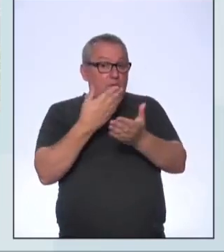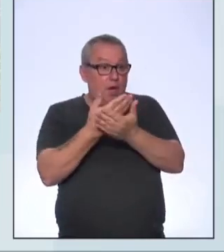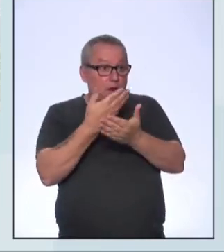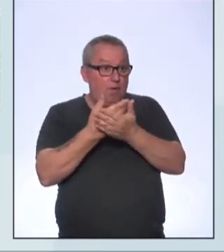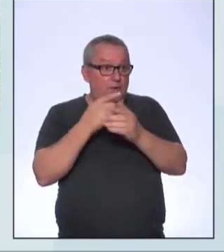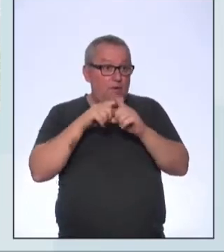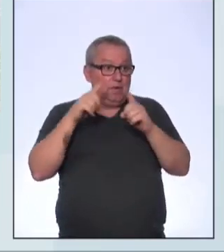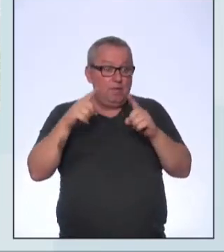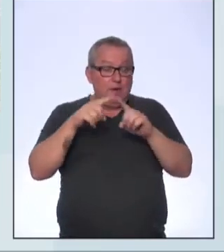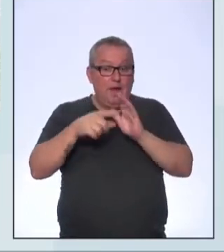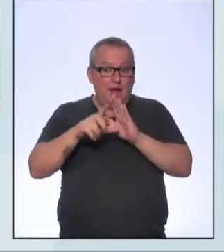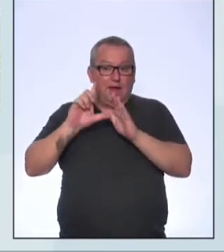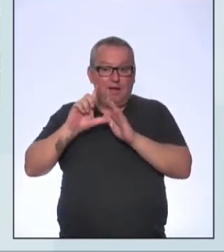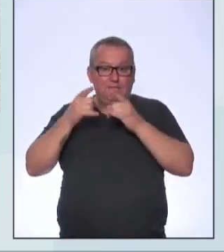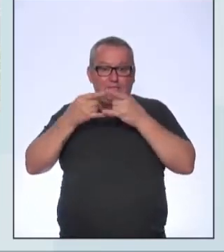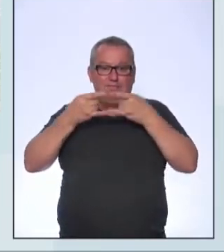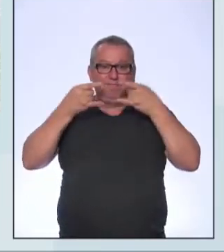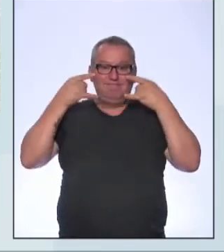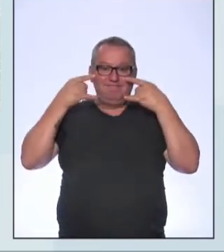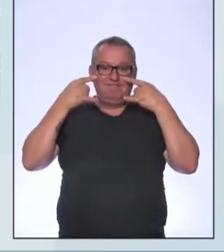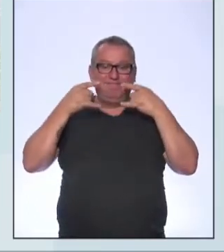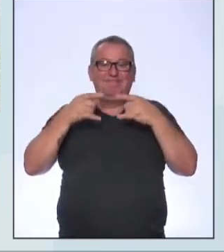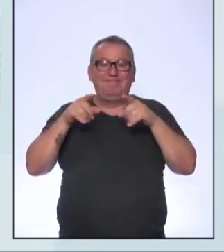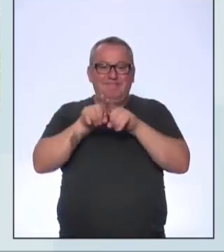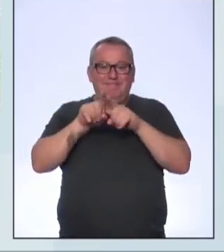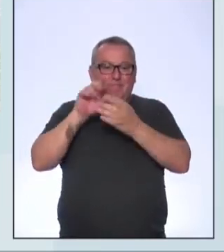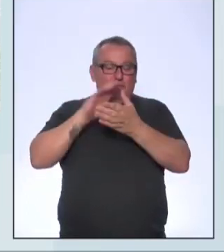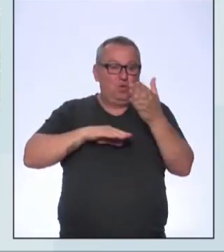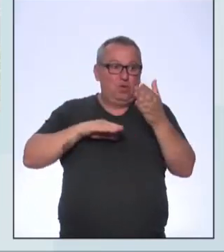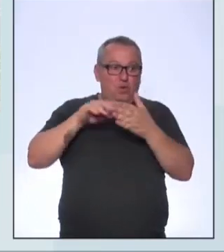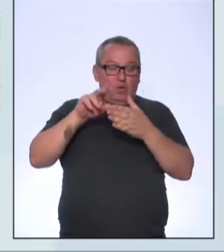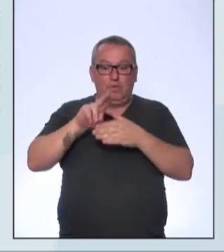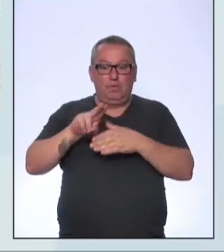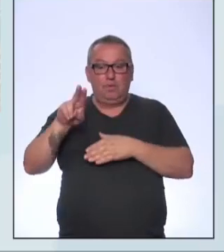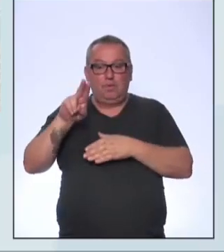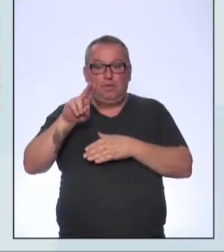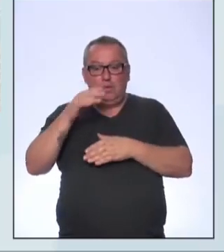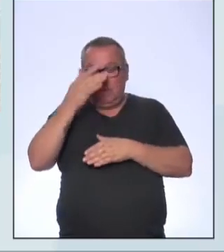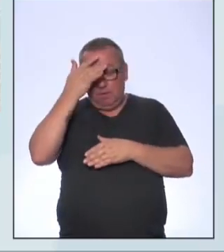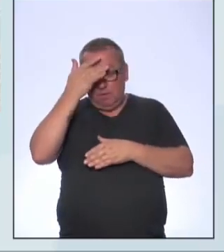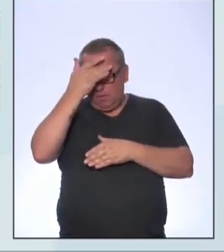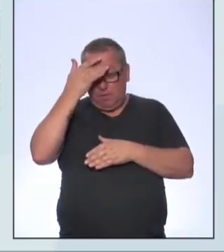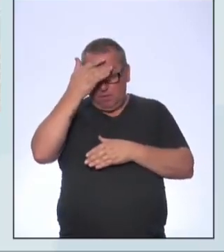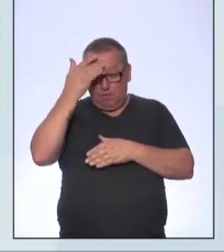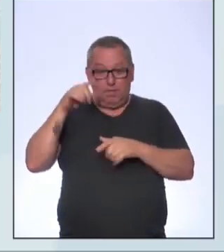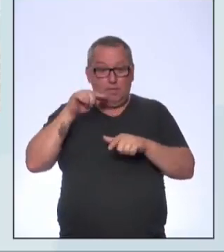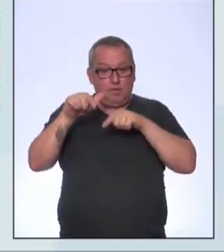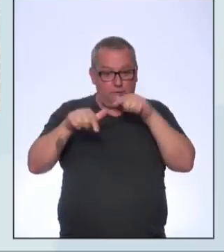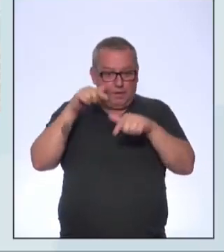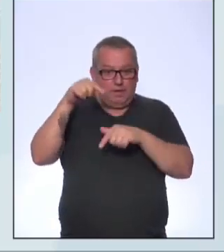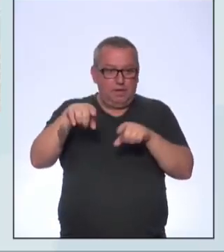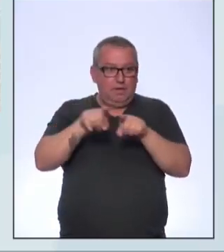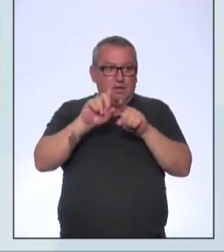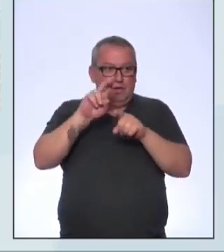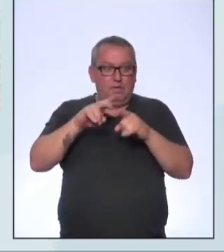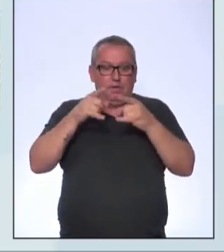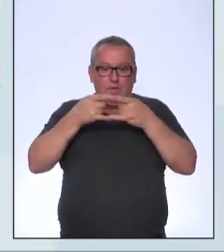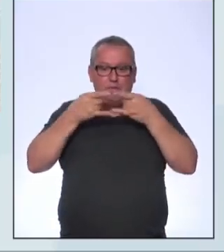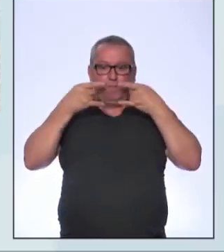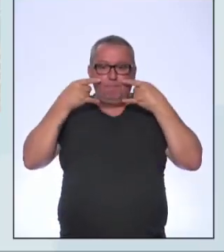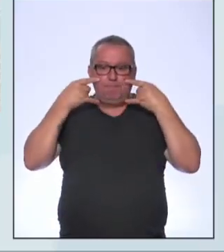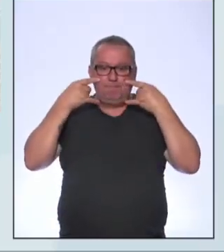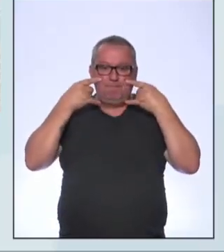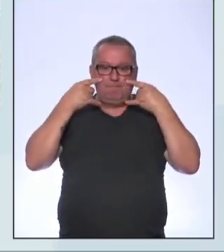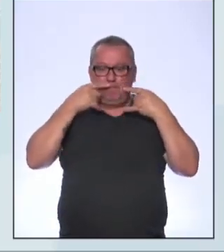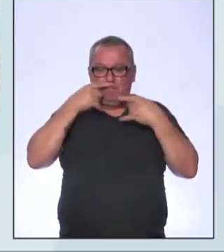nos bastidores nós ficamos com máscaras. E todos aqui que estão nos bastidores estão com máscaras. Então,